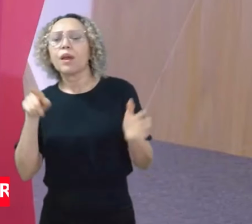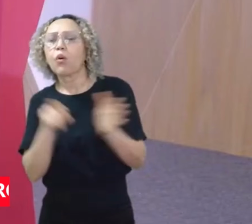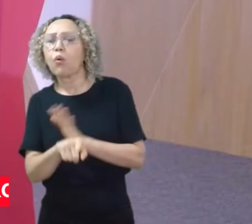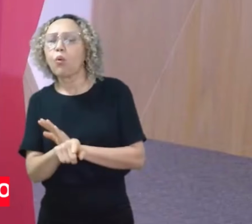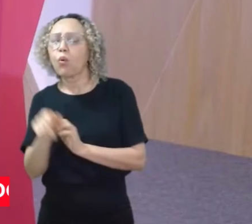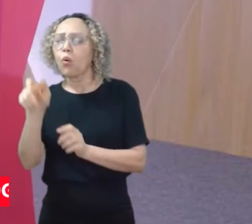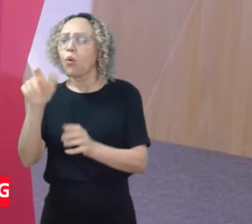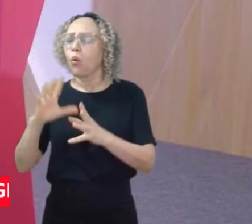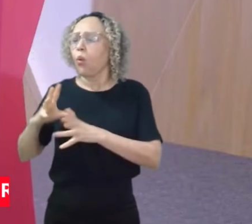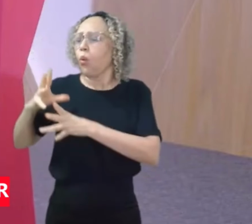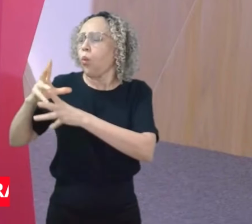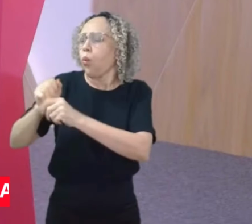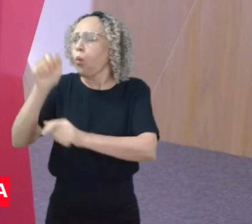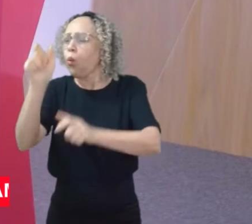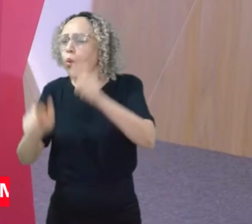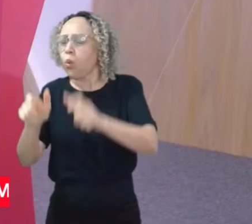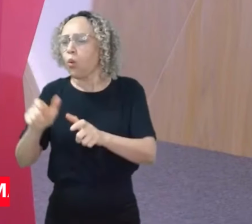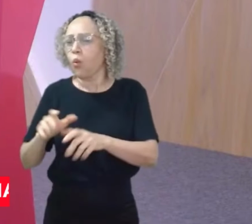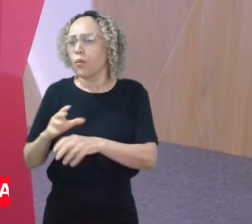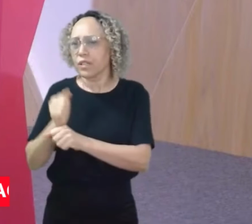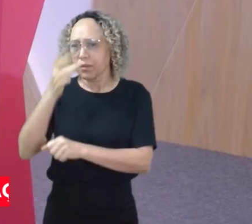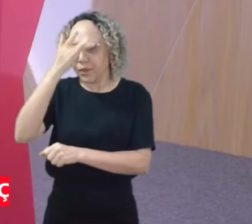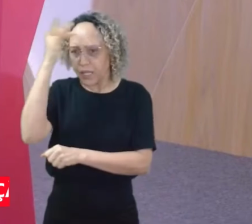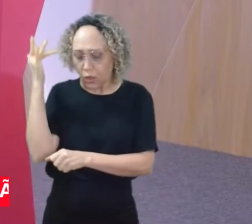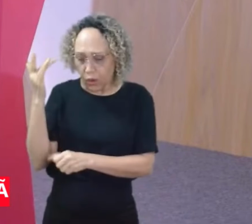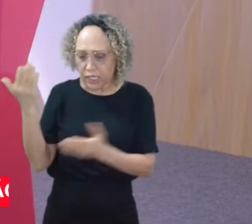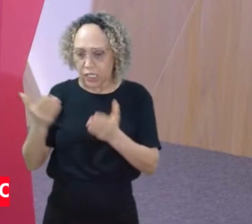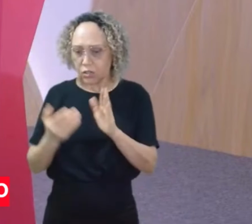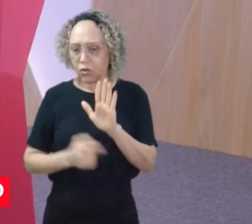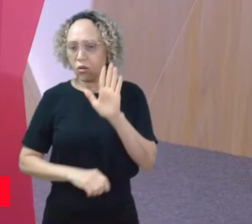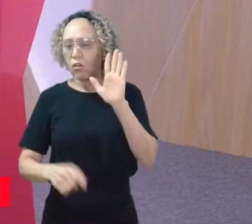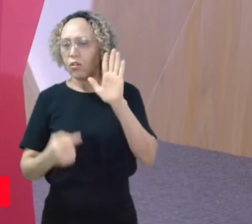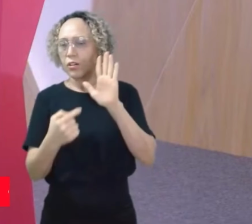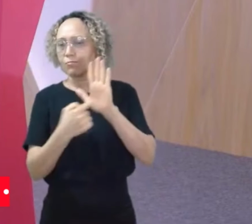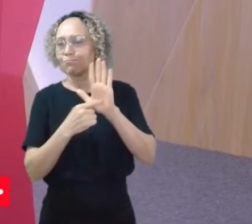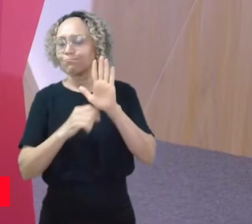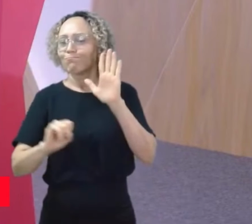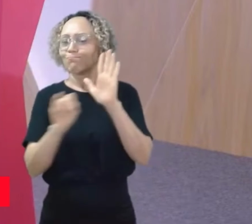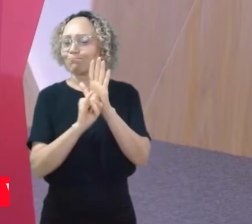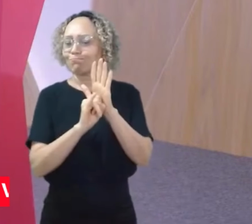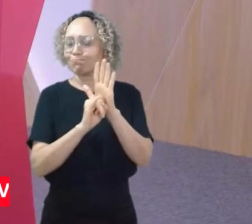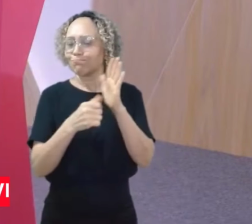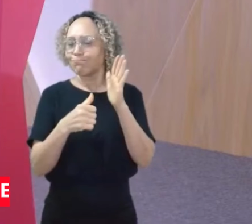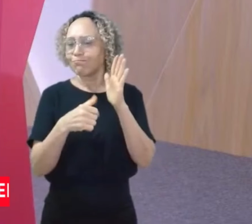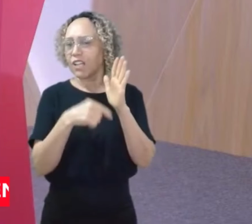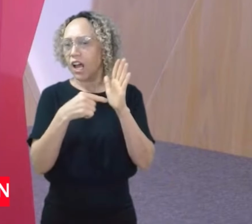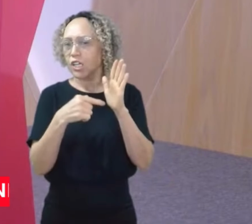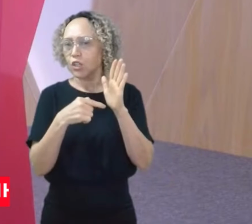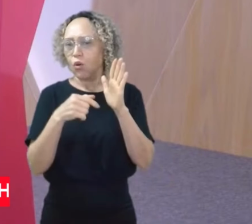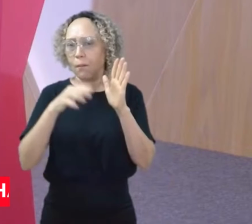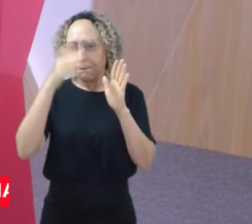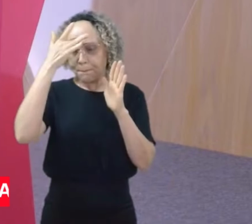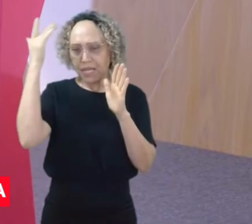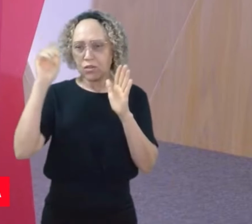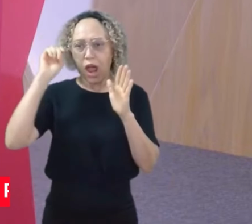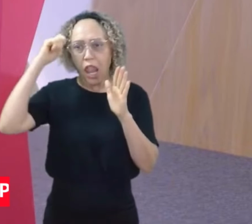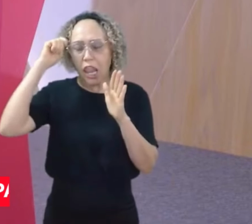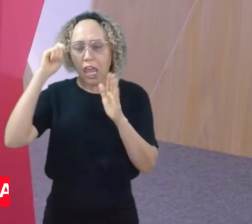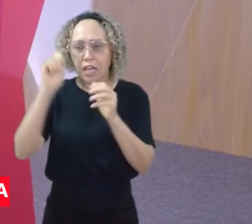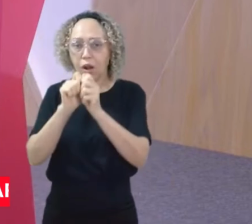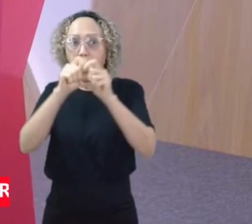pretos e pardos, ele aumentou nessas últimas eleições agora de 2024, né? Tanto aí em Minas quanto também no Brasil